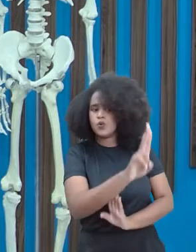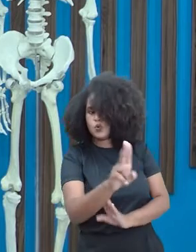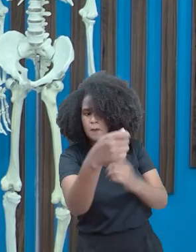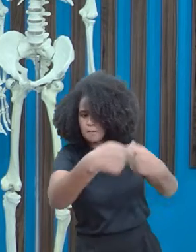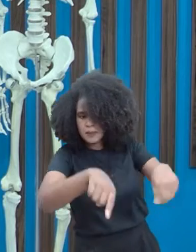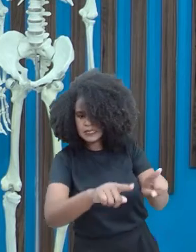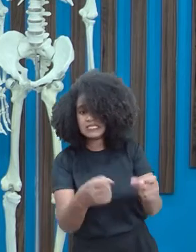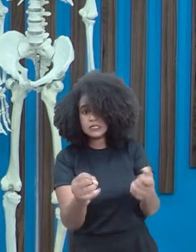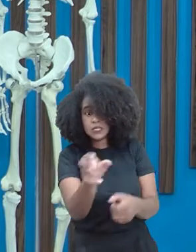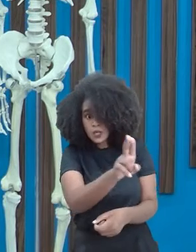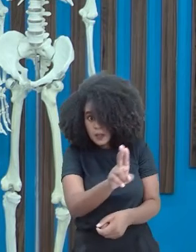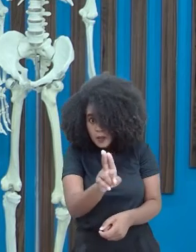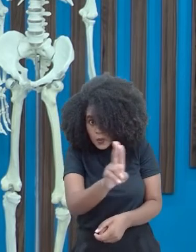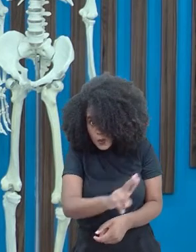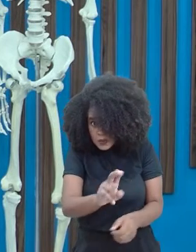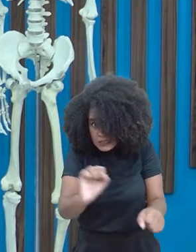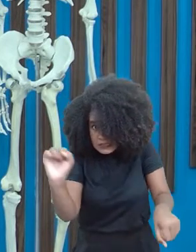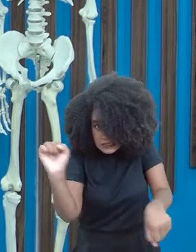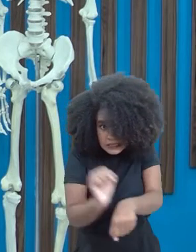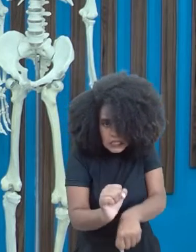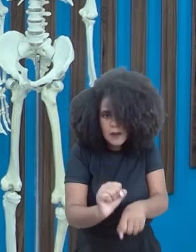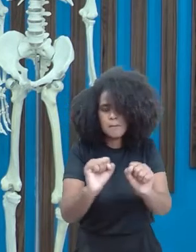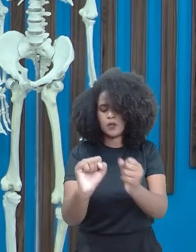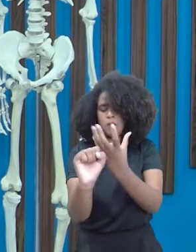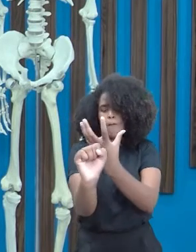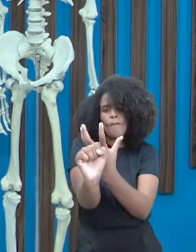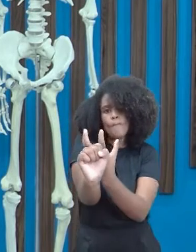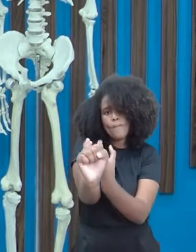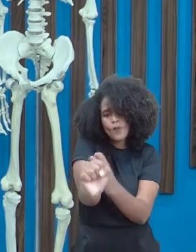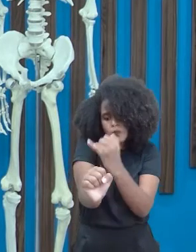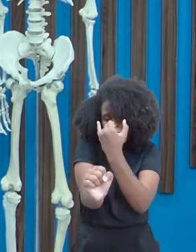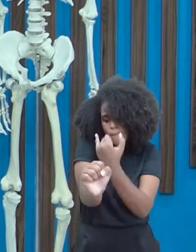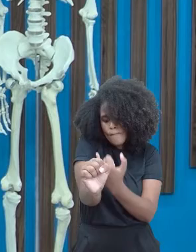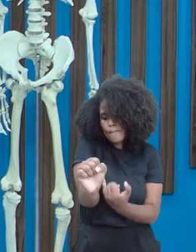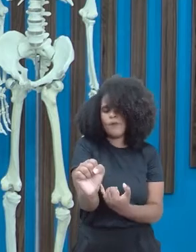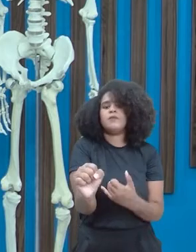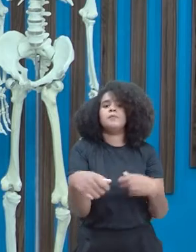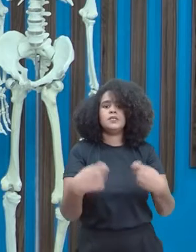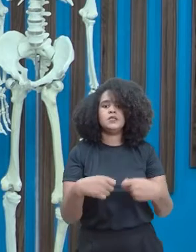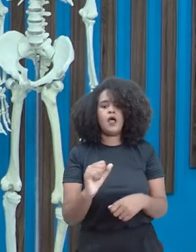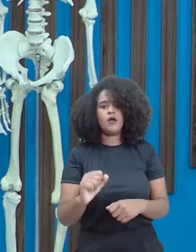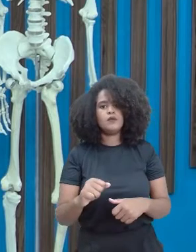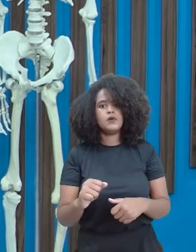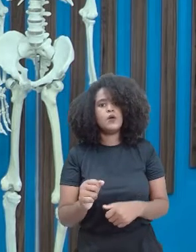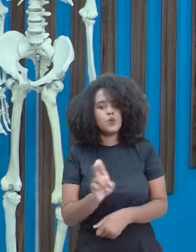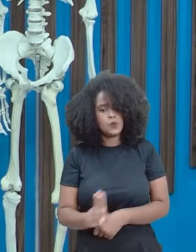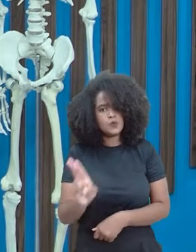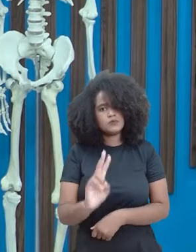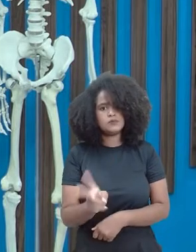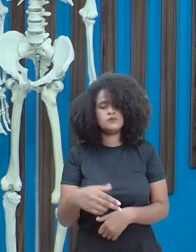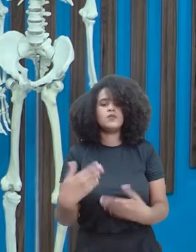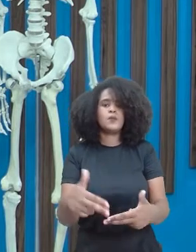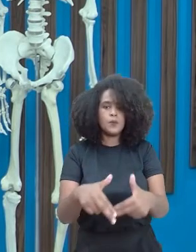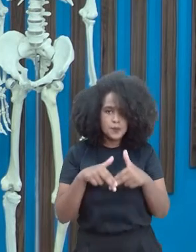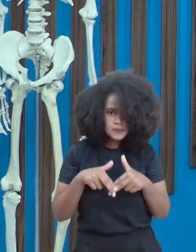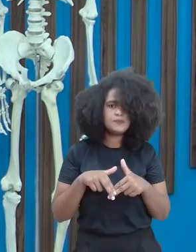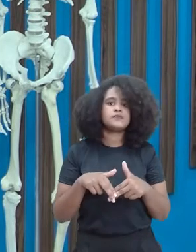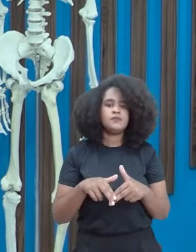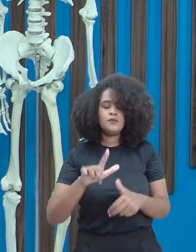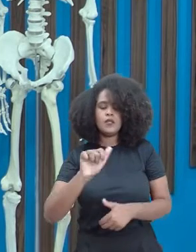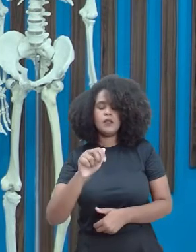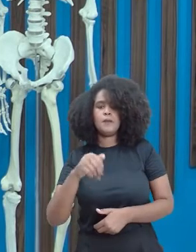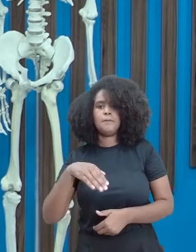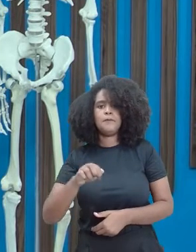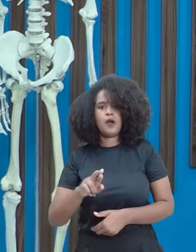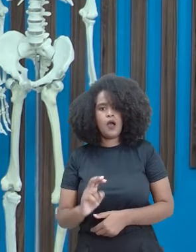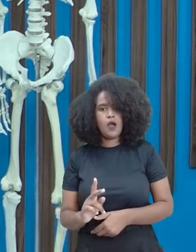para de utilizar, a tendência é atrofiar. Então, até aí, Lamarck vai bem. Vamos ver o que ele fala mais